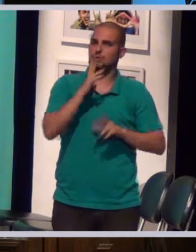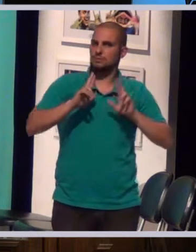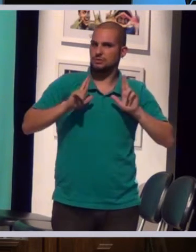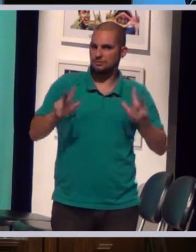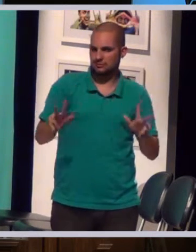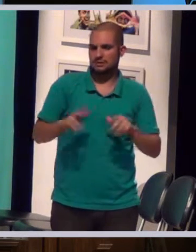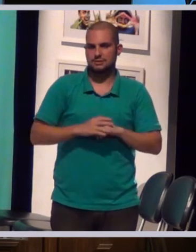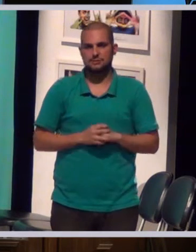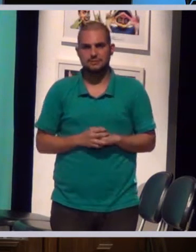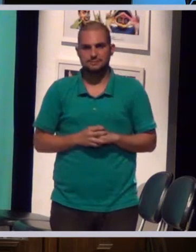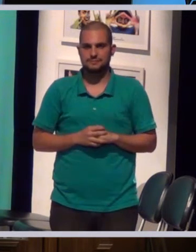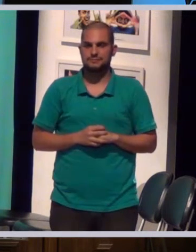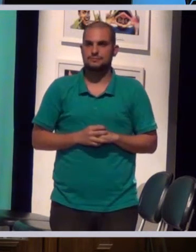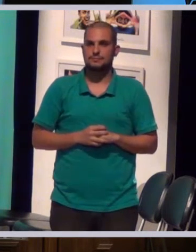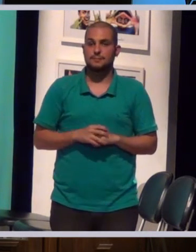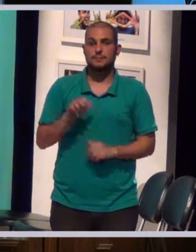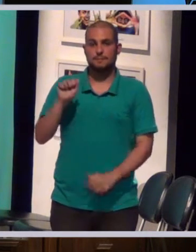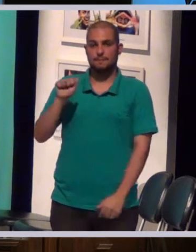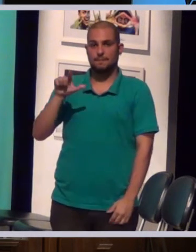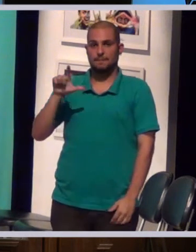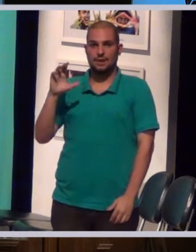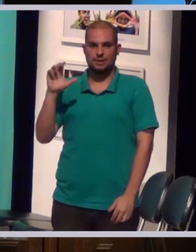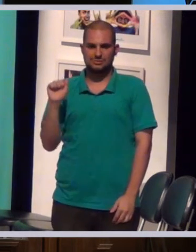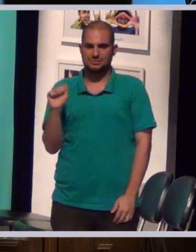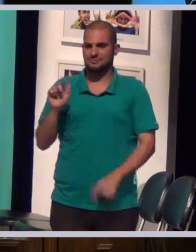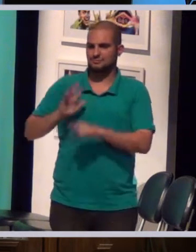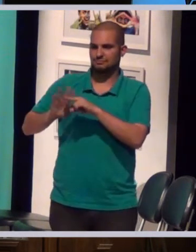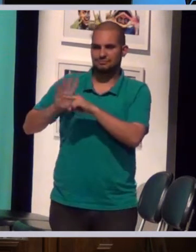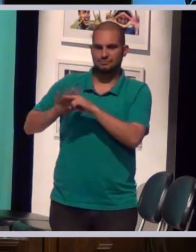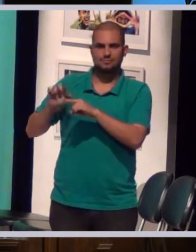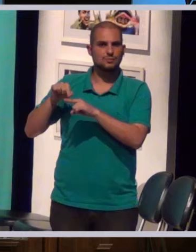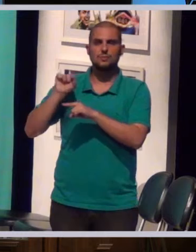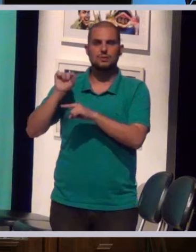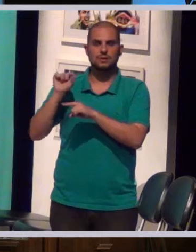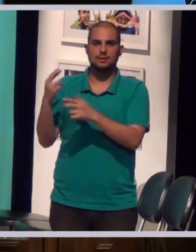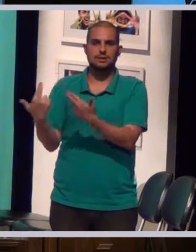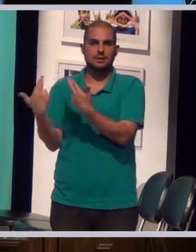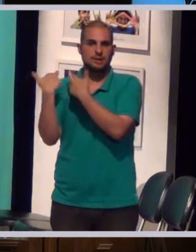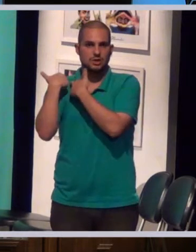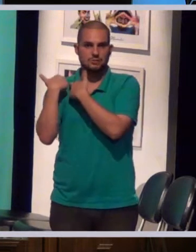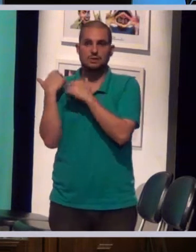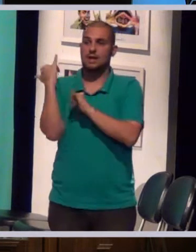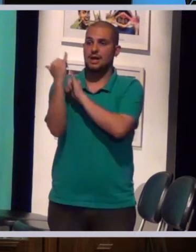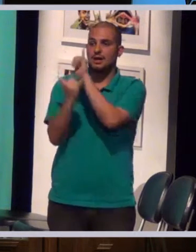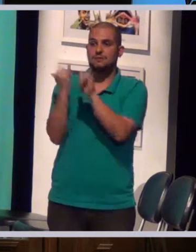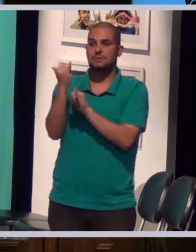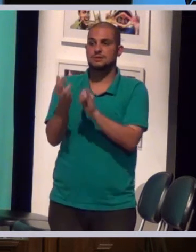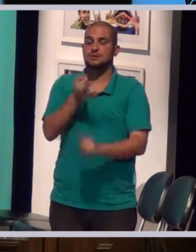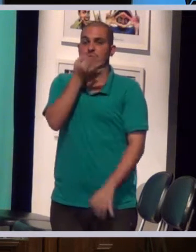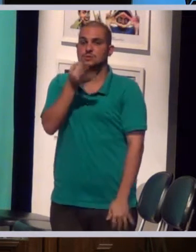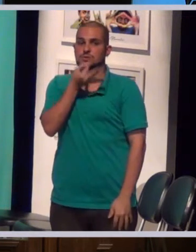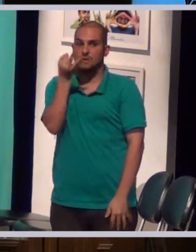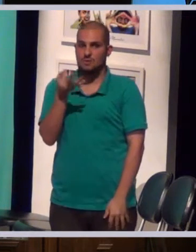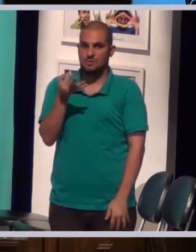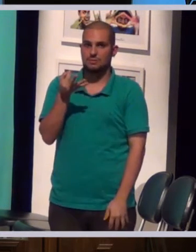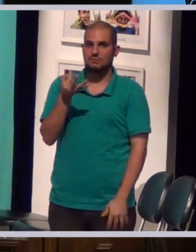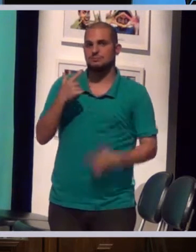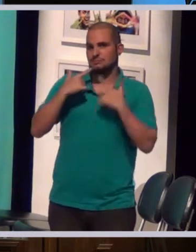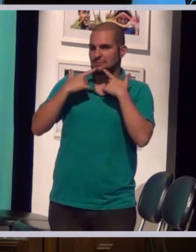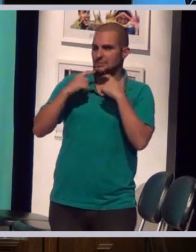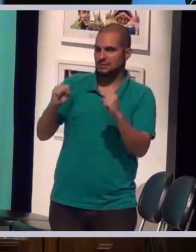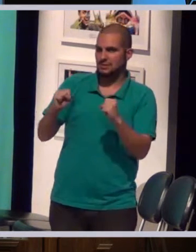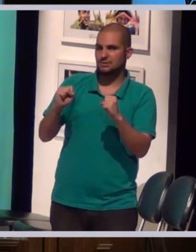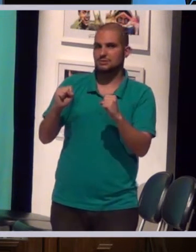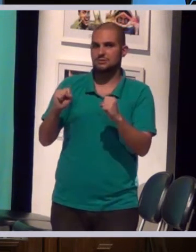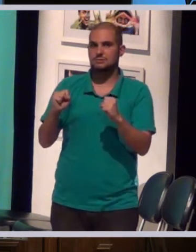natureza distinta. A alça fonológica é responsável por informações verbais, informações